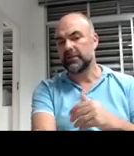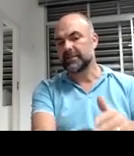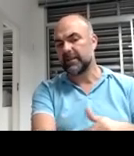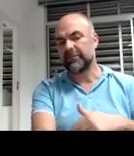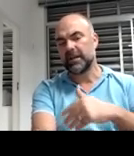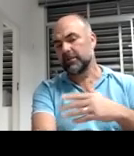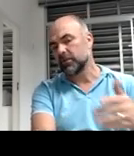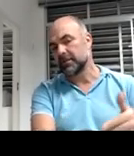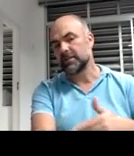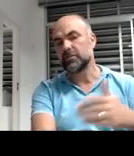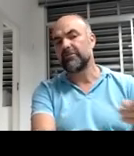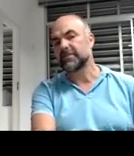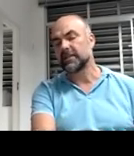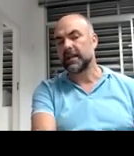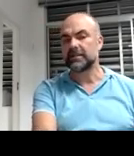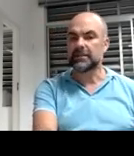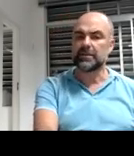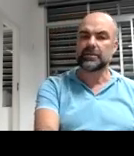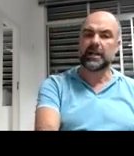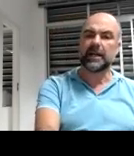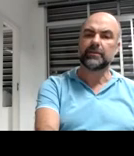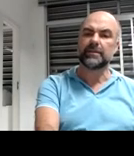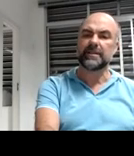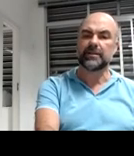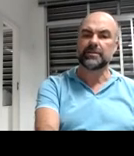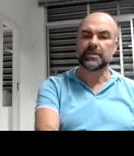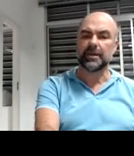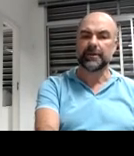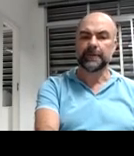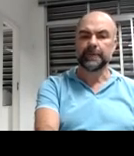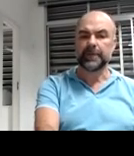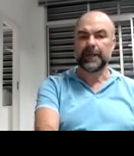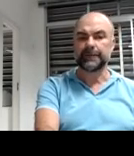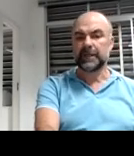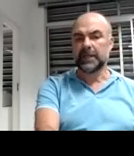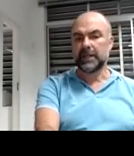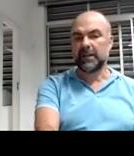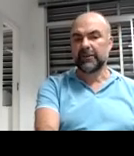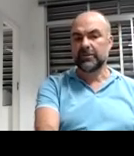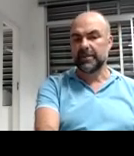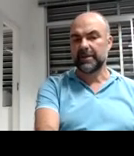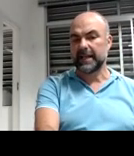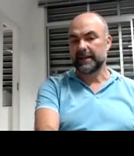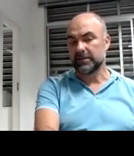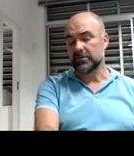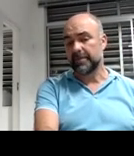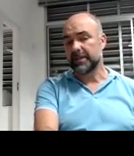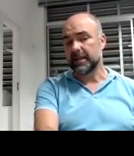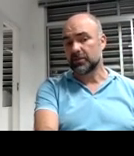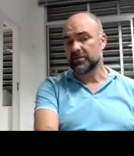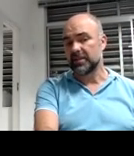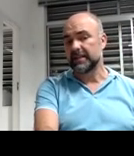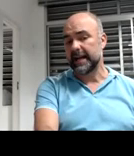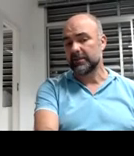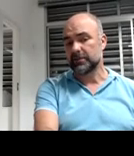aí a Universidade Federal e todas as universidades que estão instaladas nesse ecossistema. Tá? E aí vem os